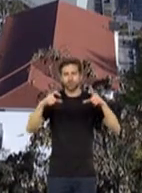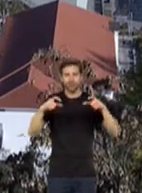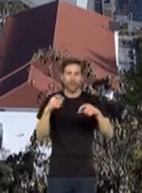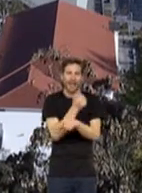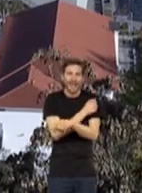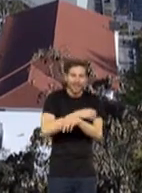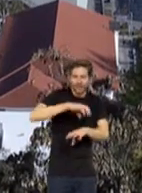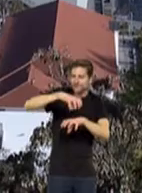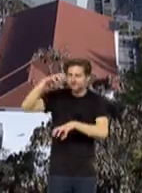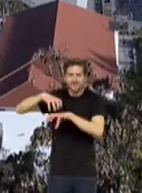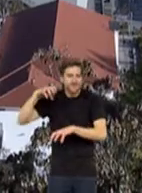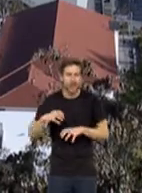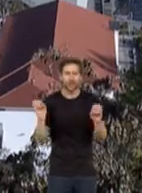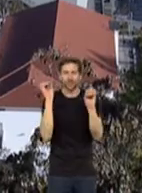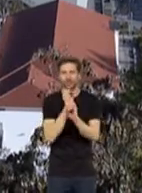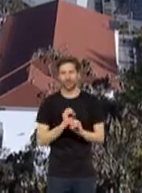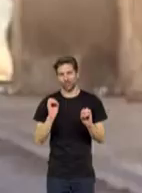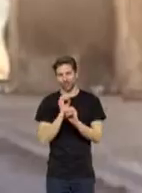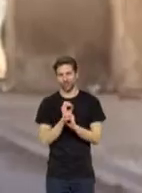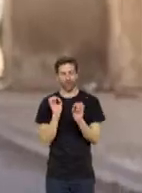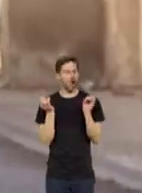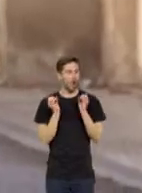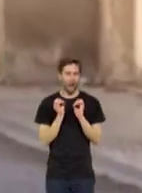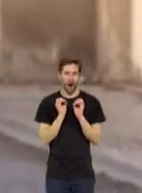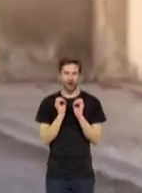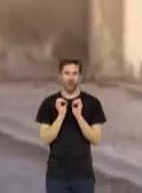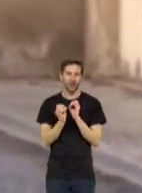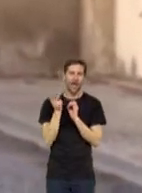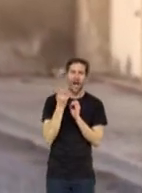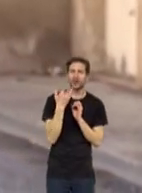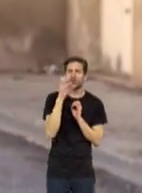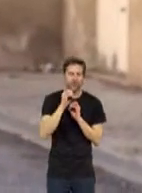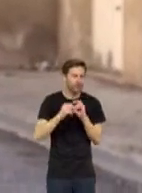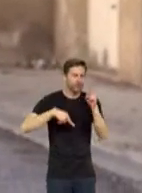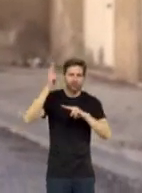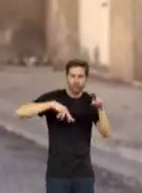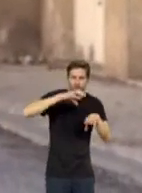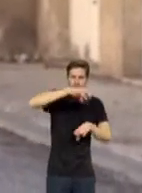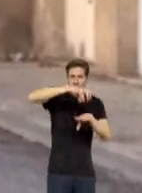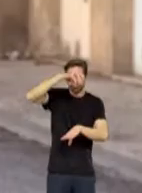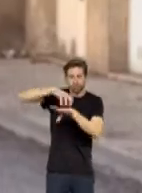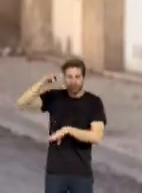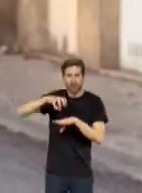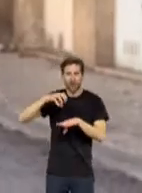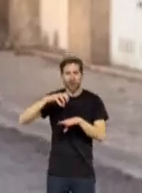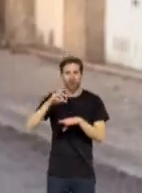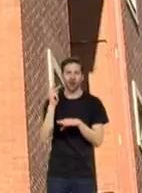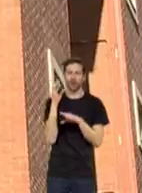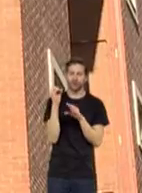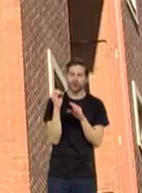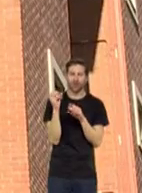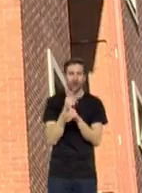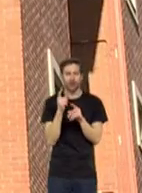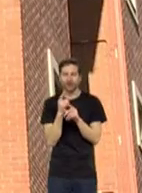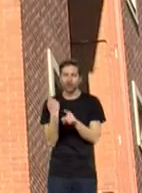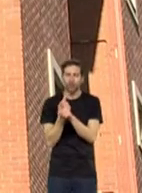E é essa a aposta que se faz ao longo de 2 décadas, sendo certo que também ao longo de 2 décadas outros equipamentos vêm completar esta